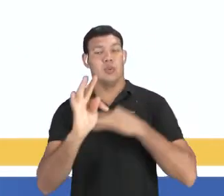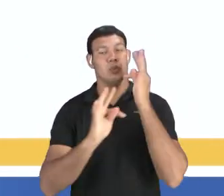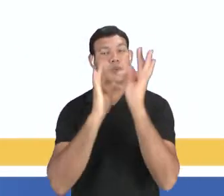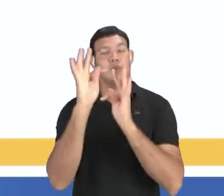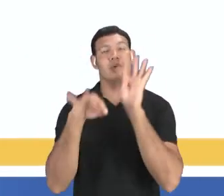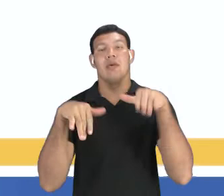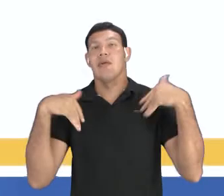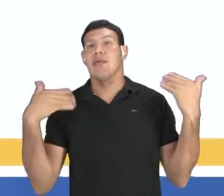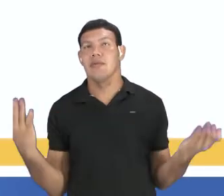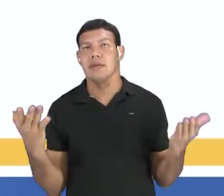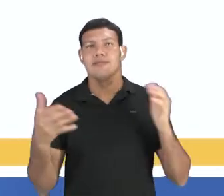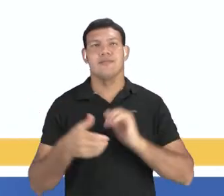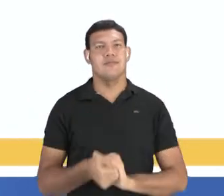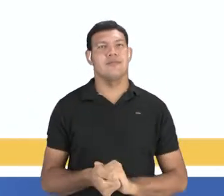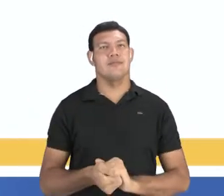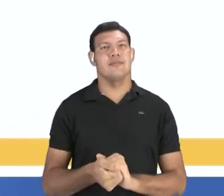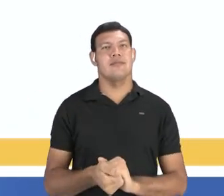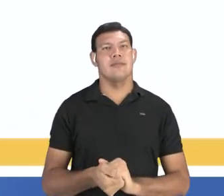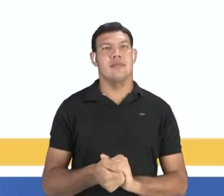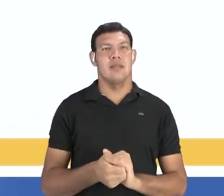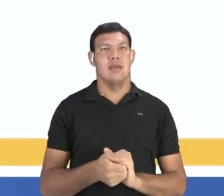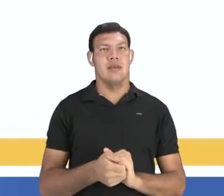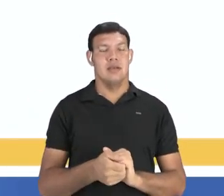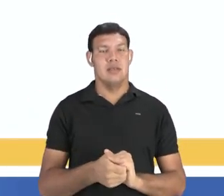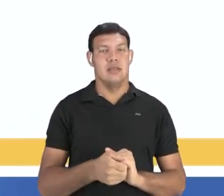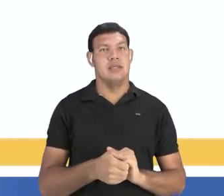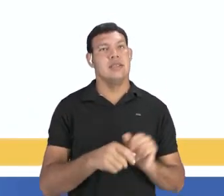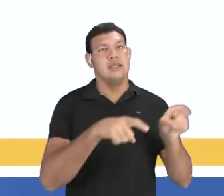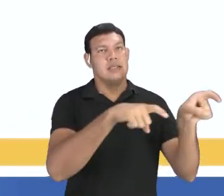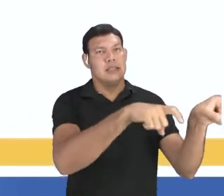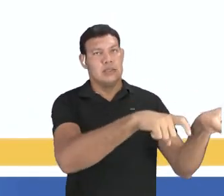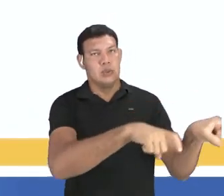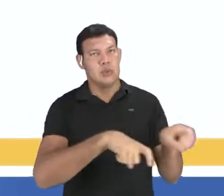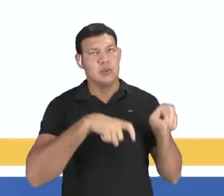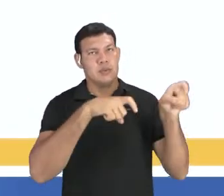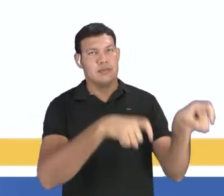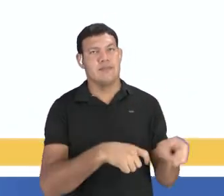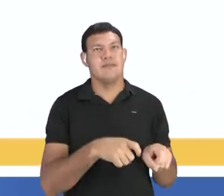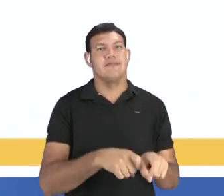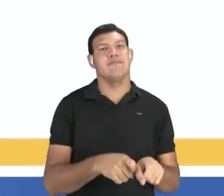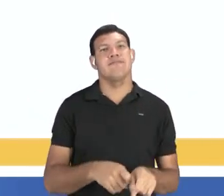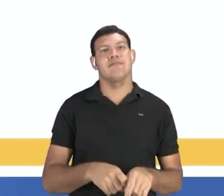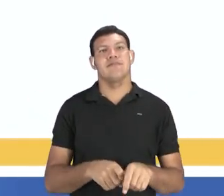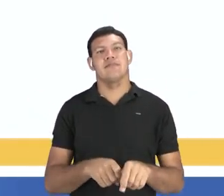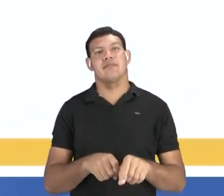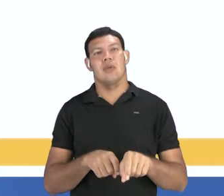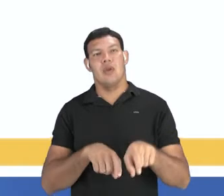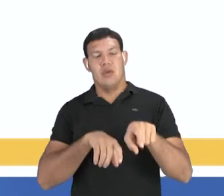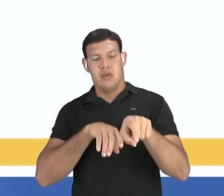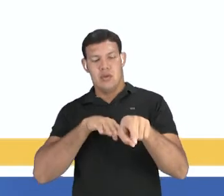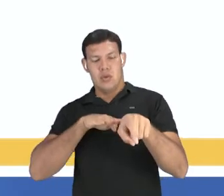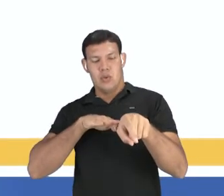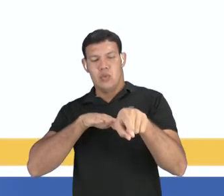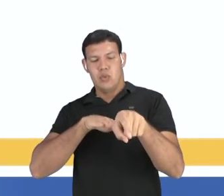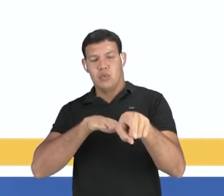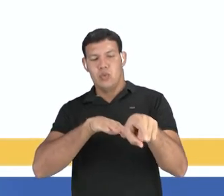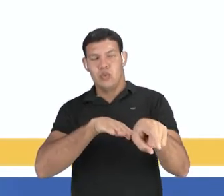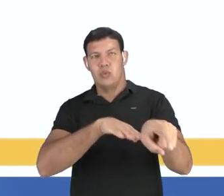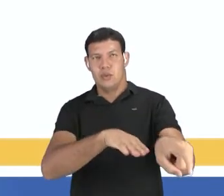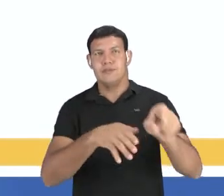achava lá onde estão agradando a terra a rodada da água né a carroça né